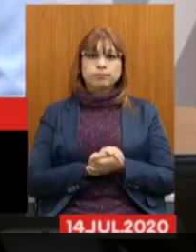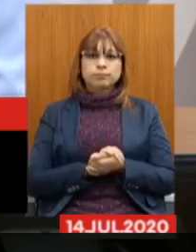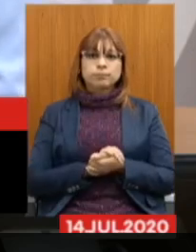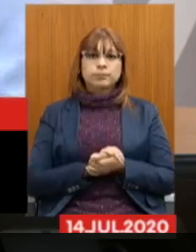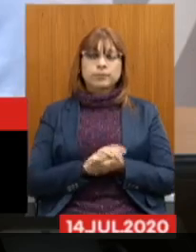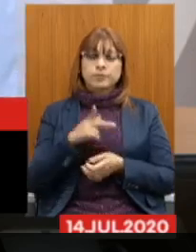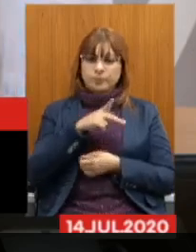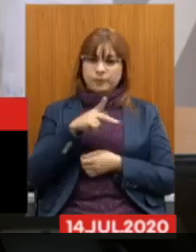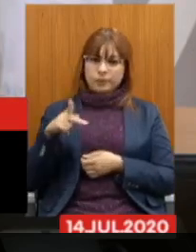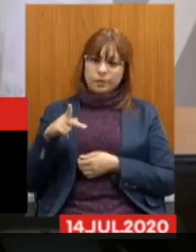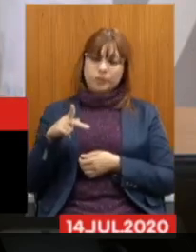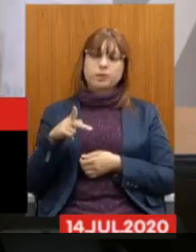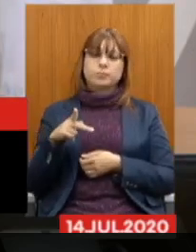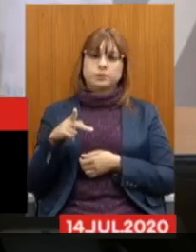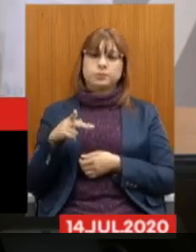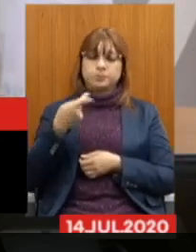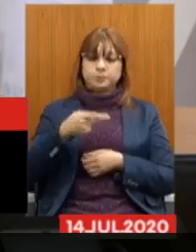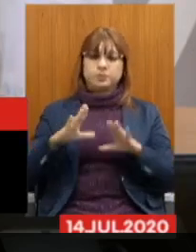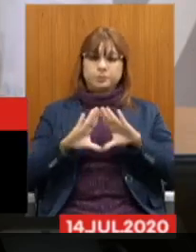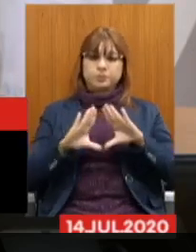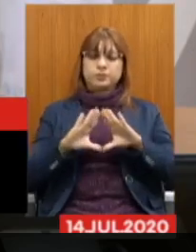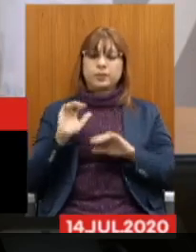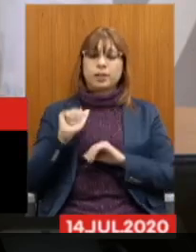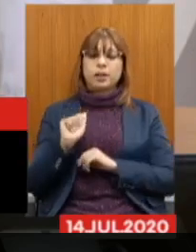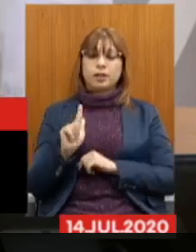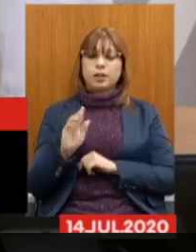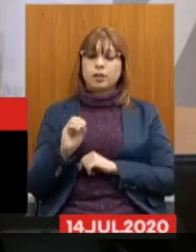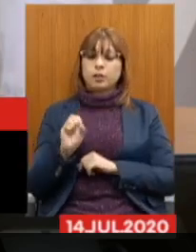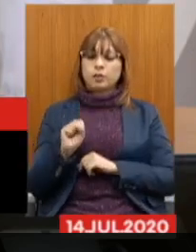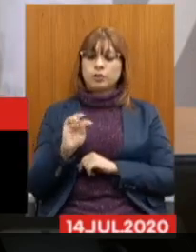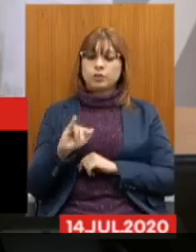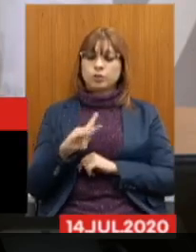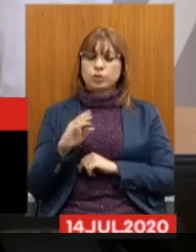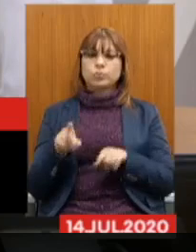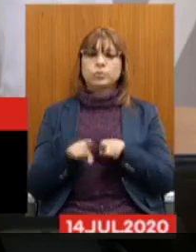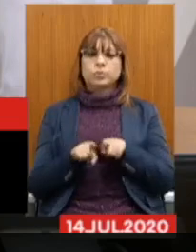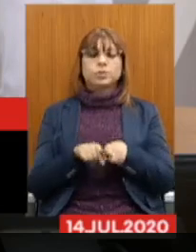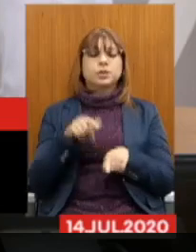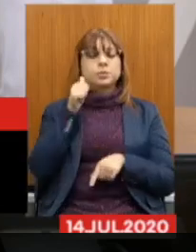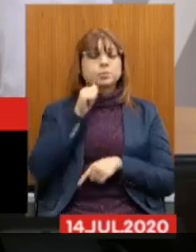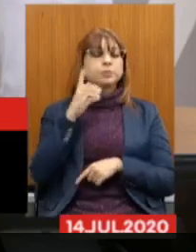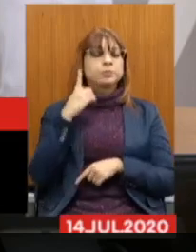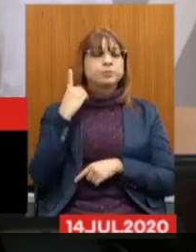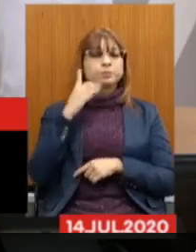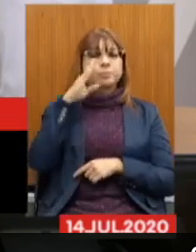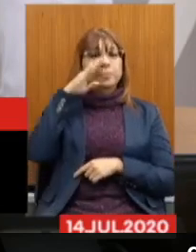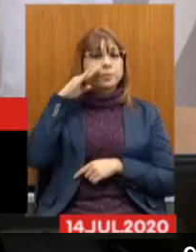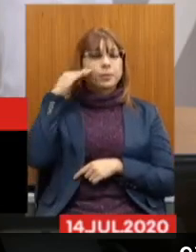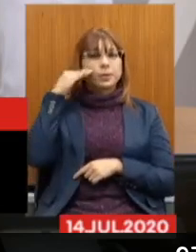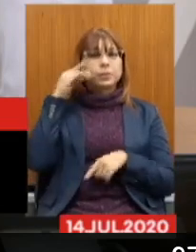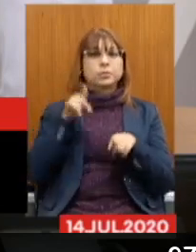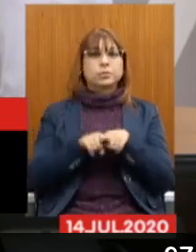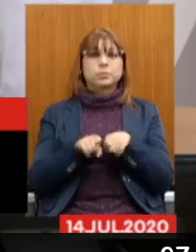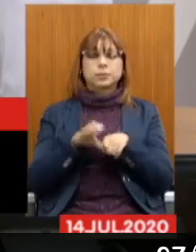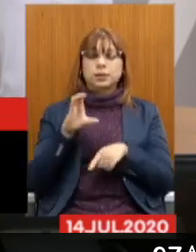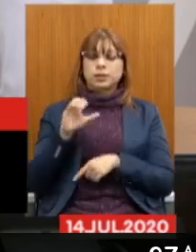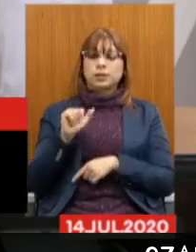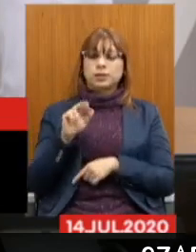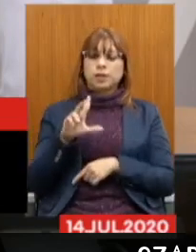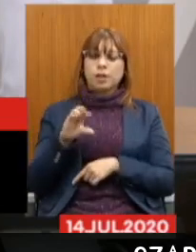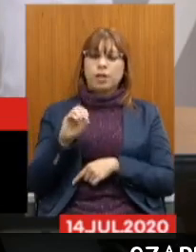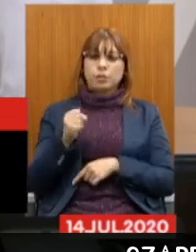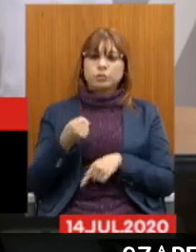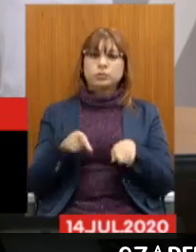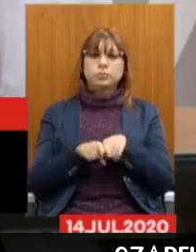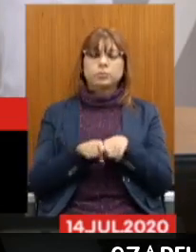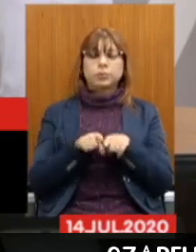ao presidente dessa casa, Agostinho Patrus, à deputada Beatriz Cerqueira, deputado Carlos Henrique,